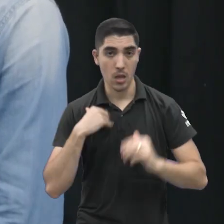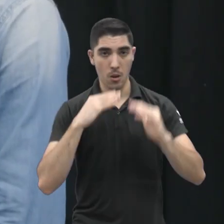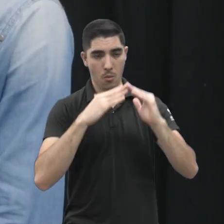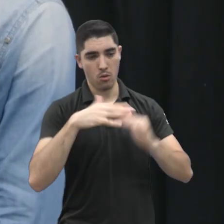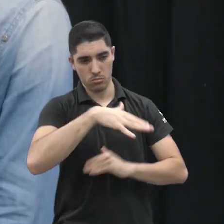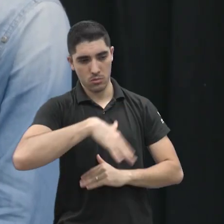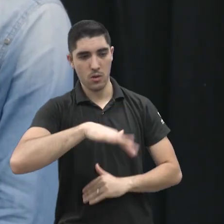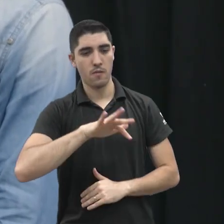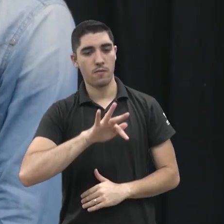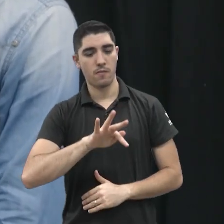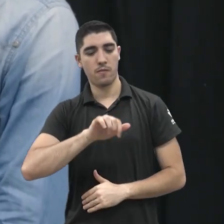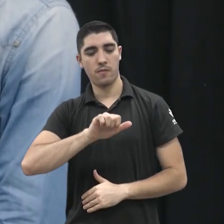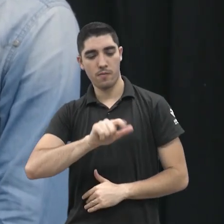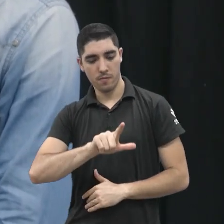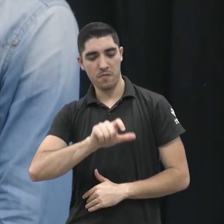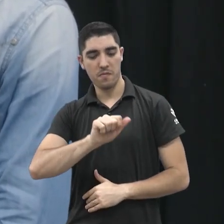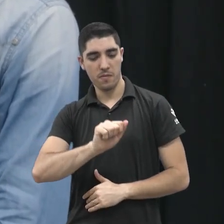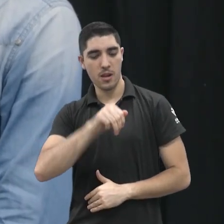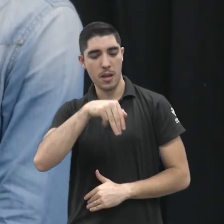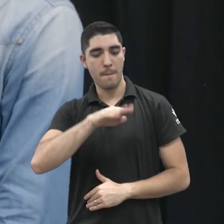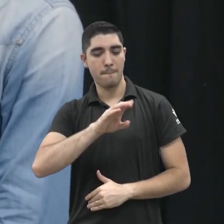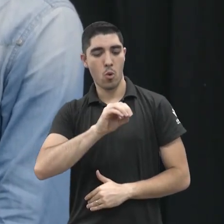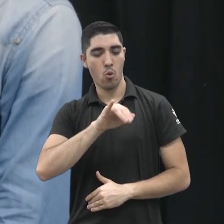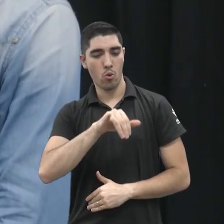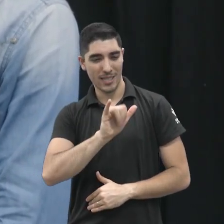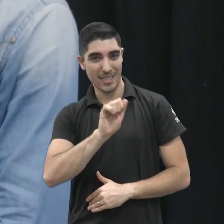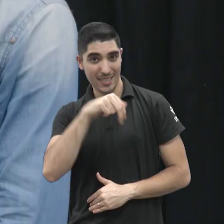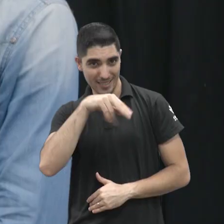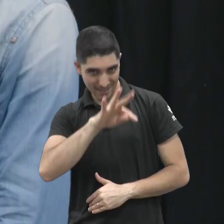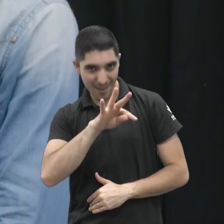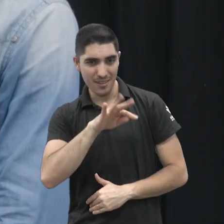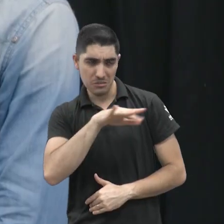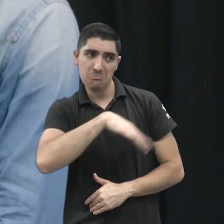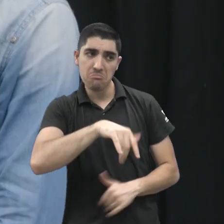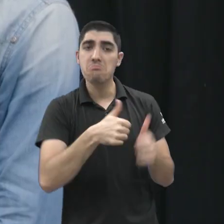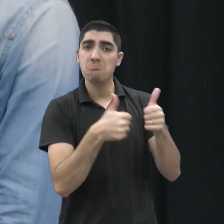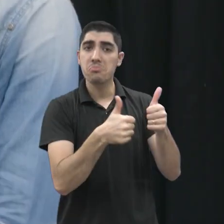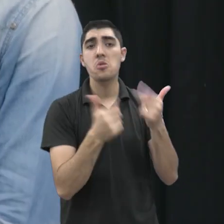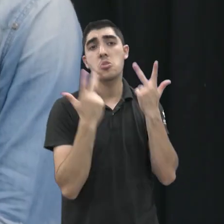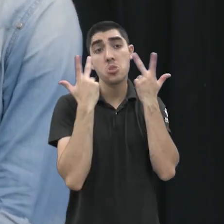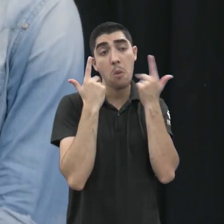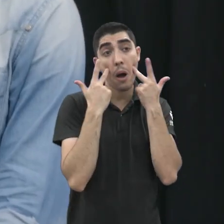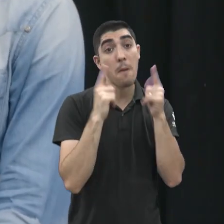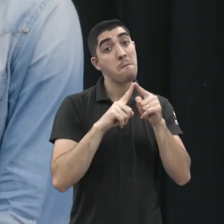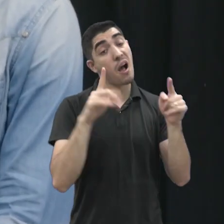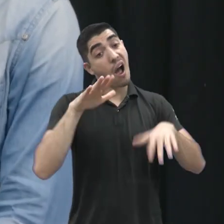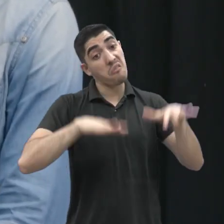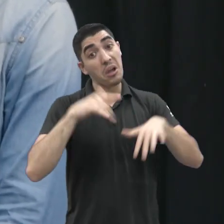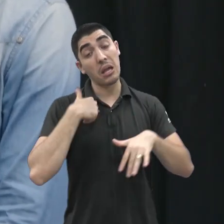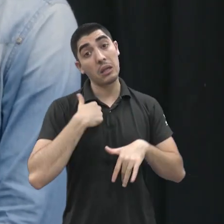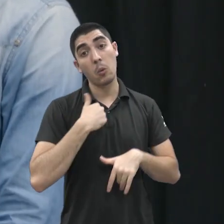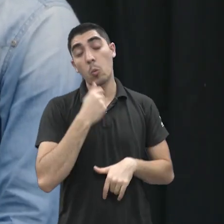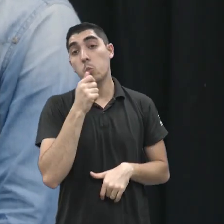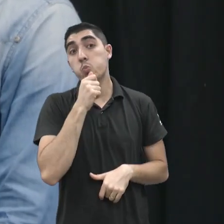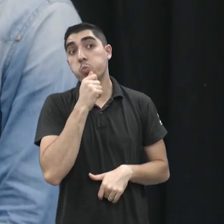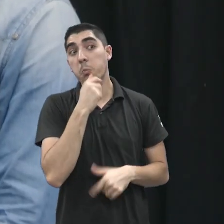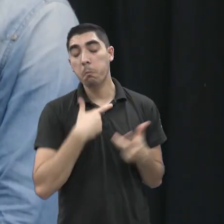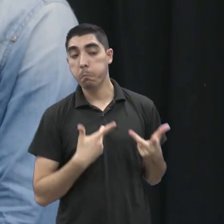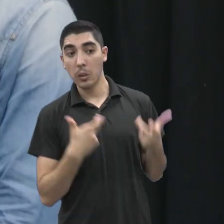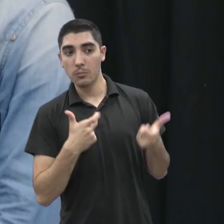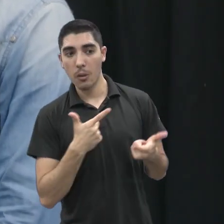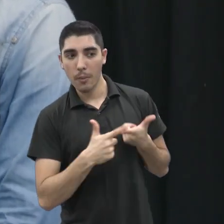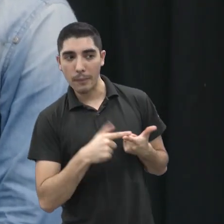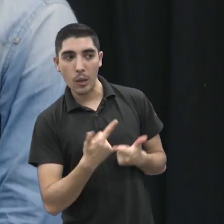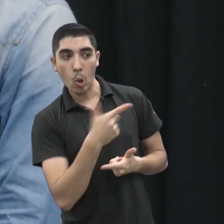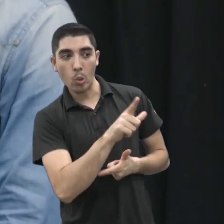Flamboyant, até onde eu sei, tá tudo tranquilo. Mas talvez pode ter uma miopia minha aí, uma falta de percepção do problema